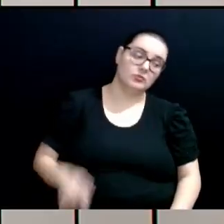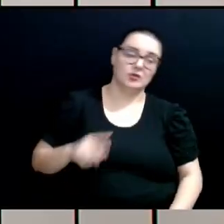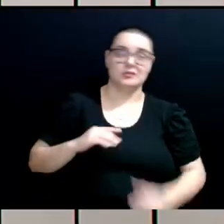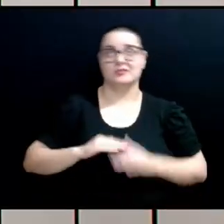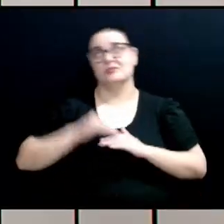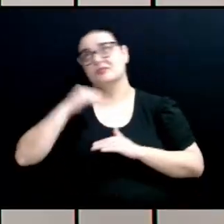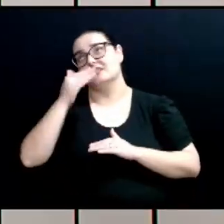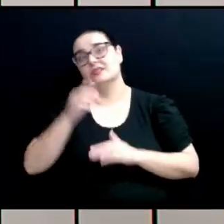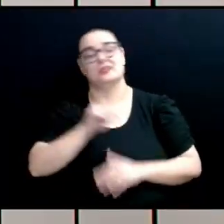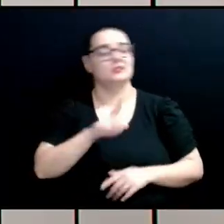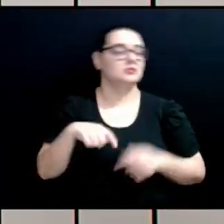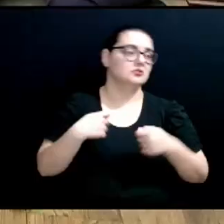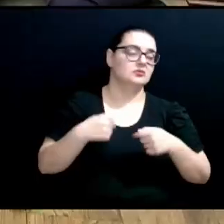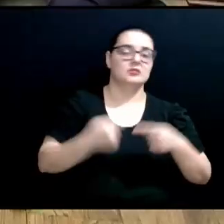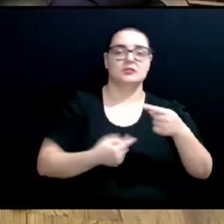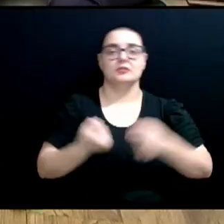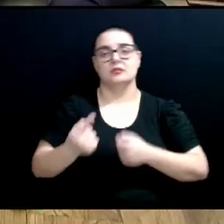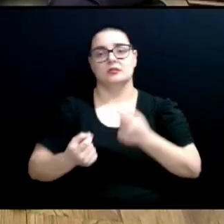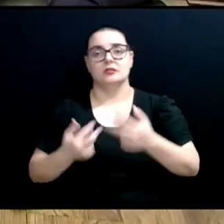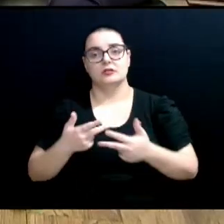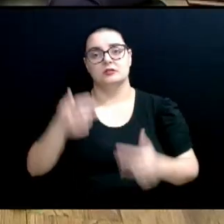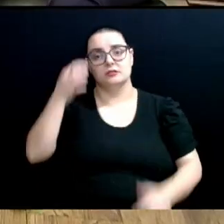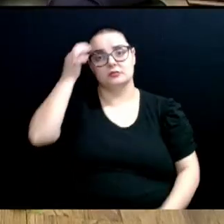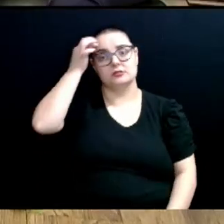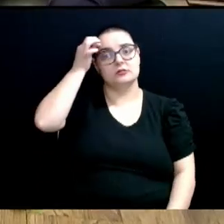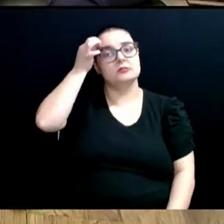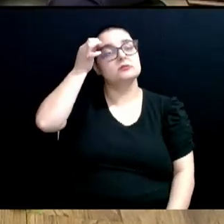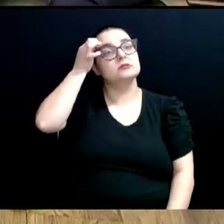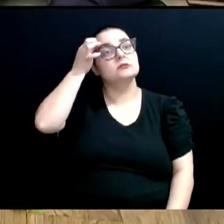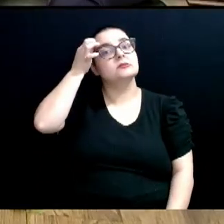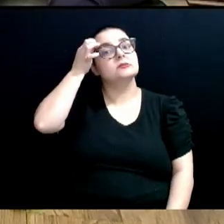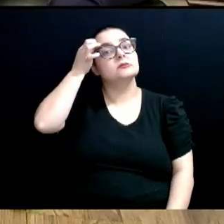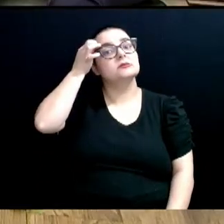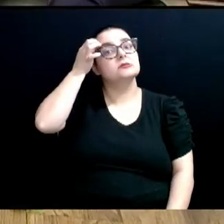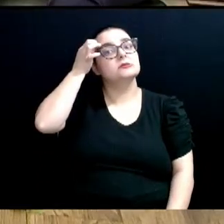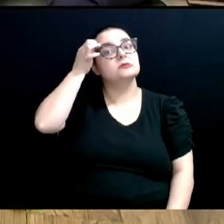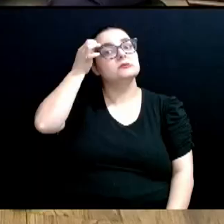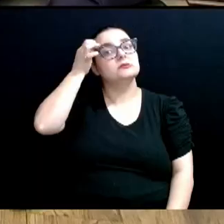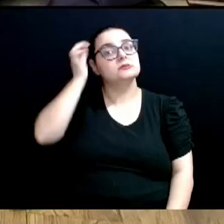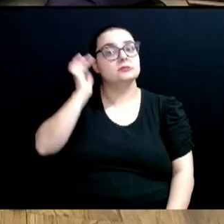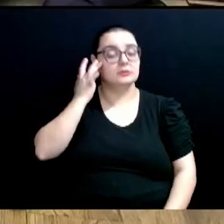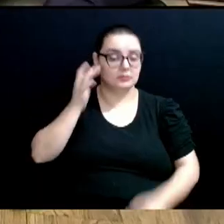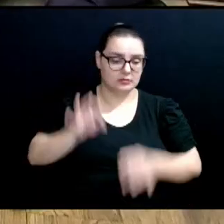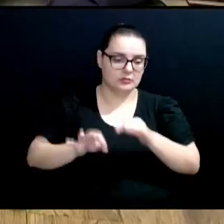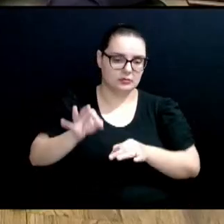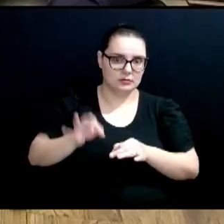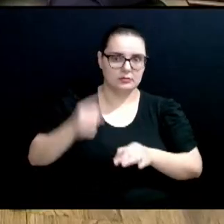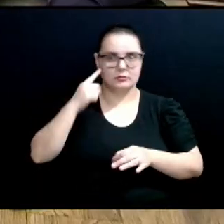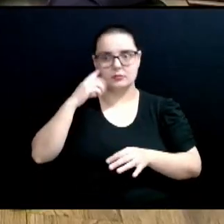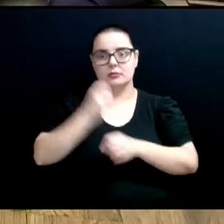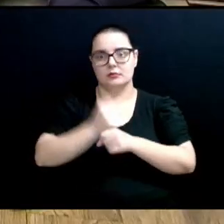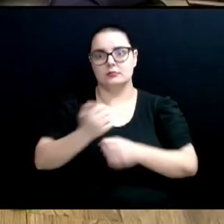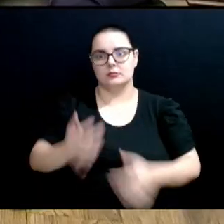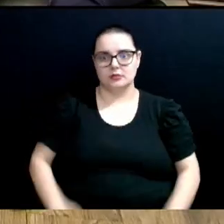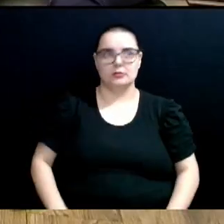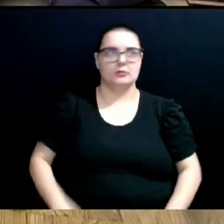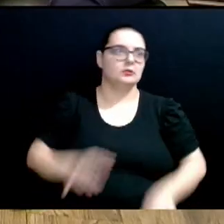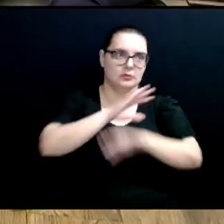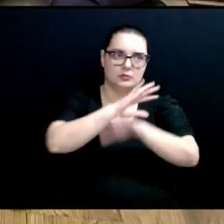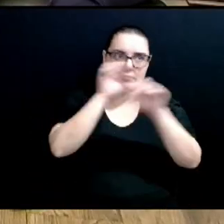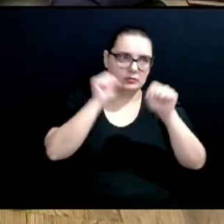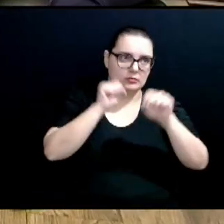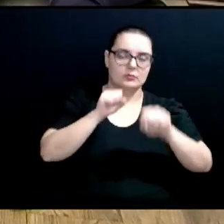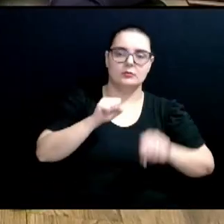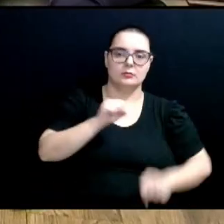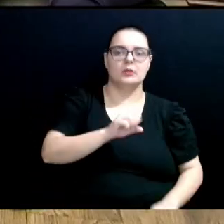discutir determinadas questões? Eu acho que o Judiciário, de maneira geral, e o Supremo Tribunal Federal